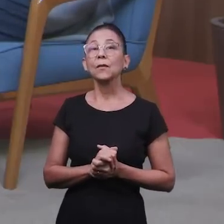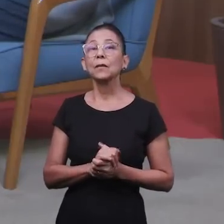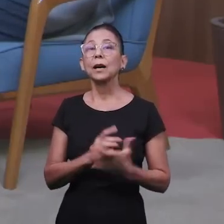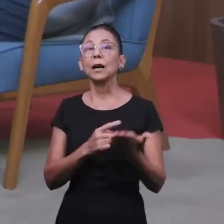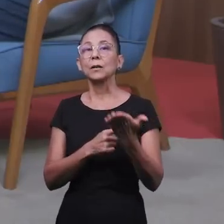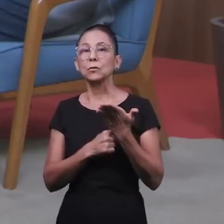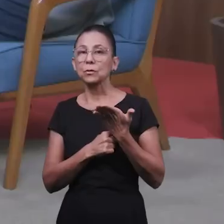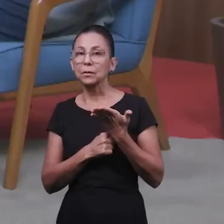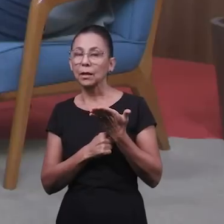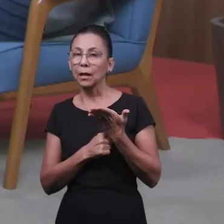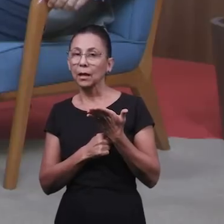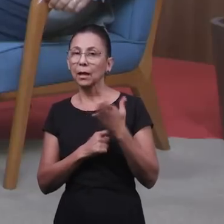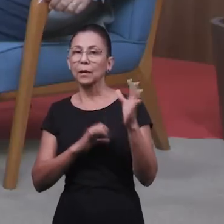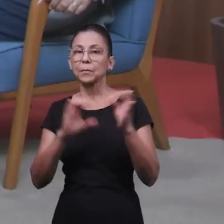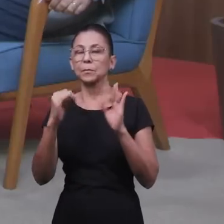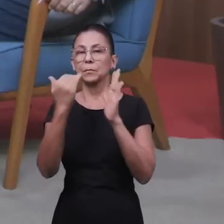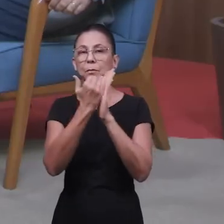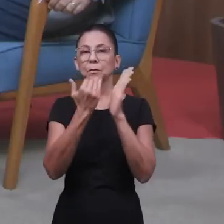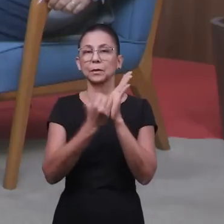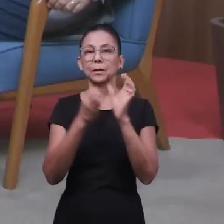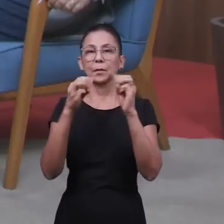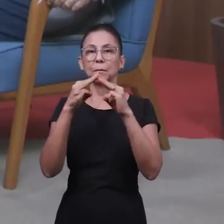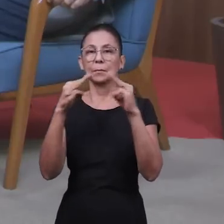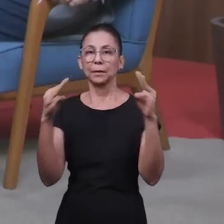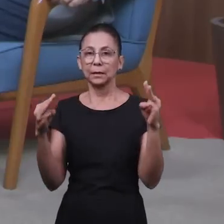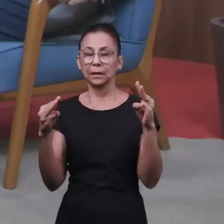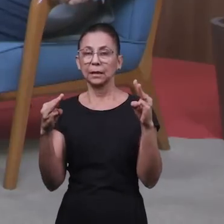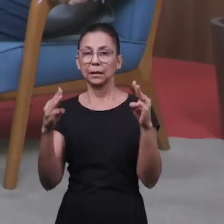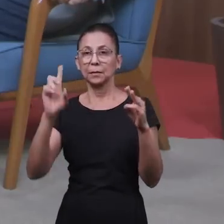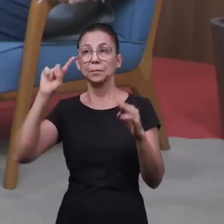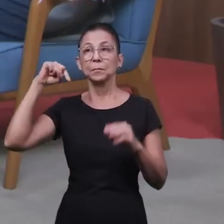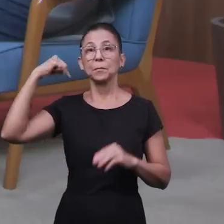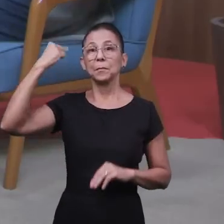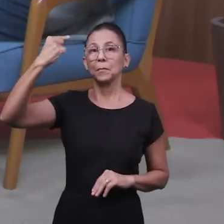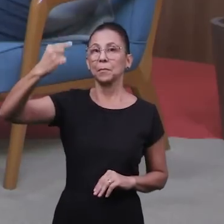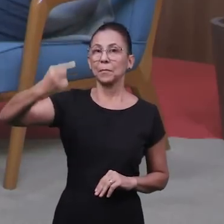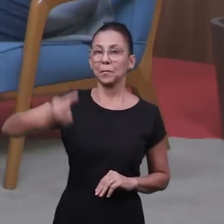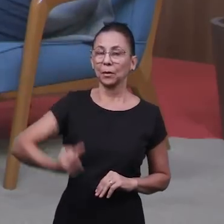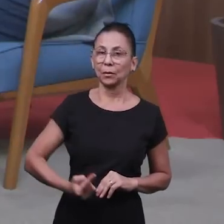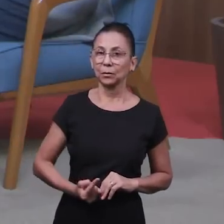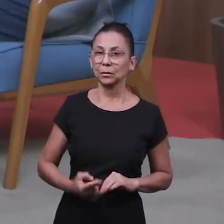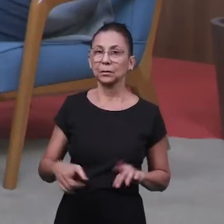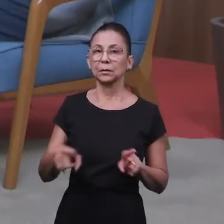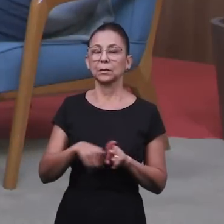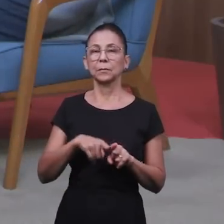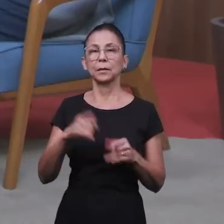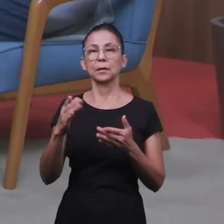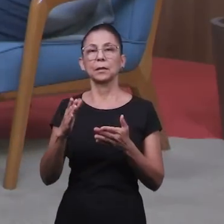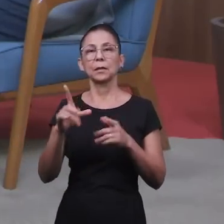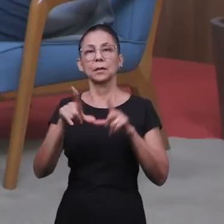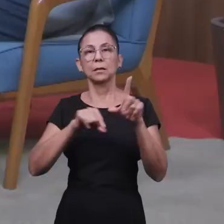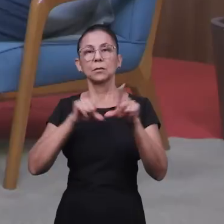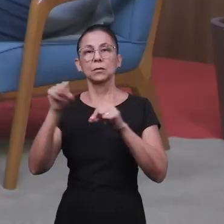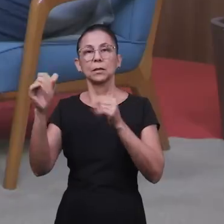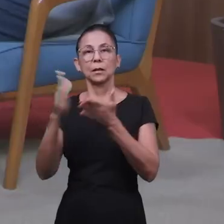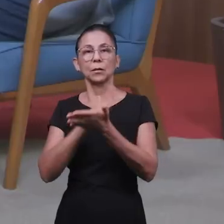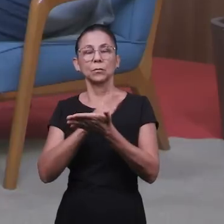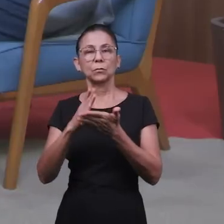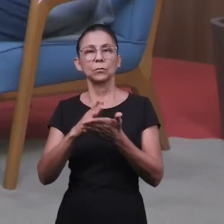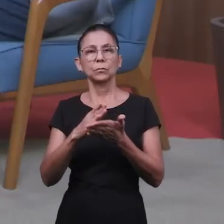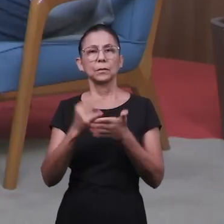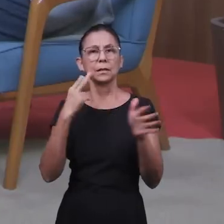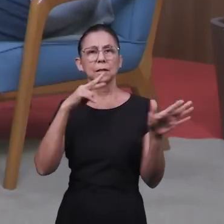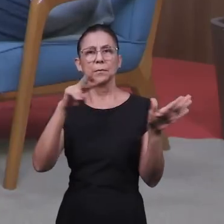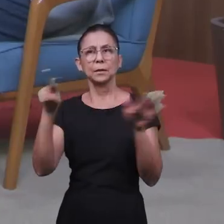nos ajudar a fazer a próxima edição deste quadro do Lições do Manaim. E nós também vamos escolher algumas para trazer aqui, que